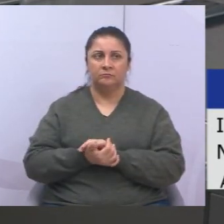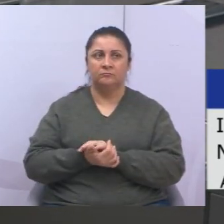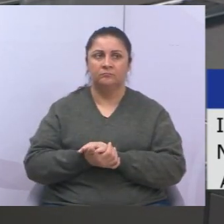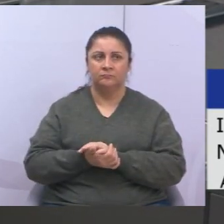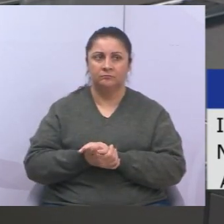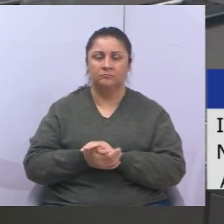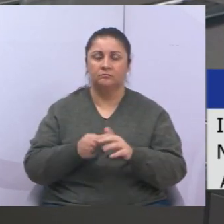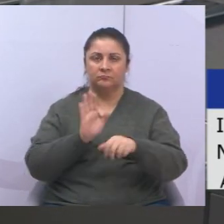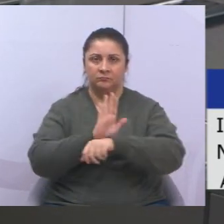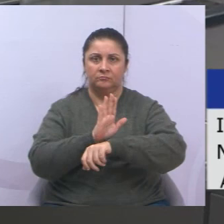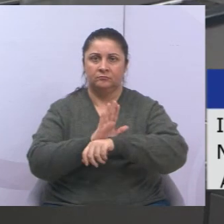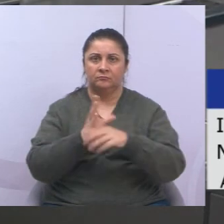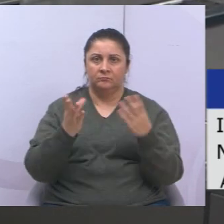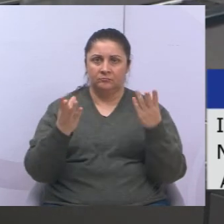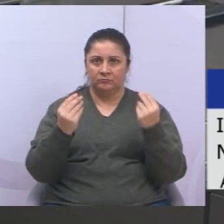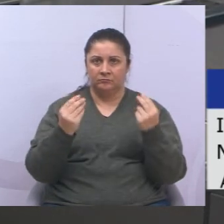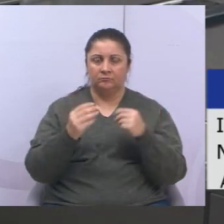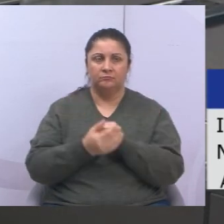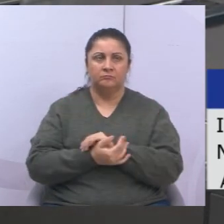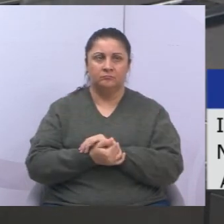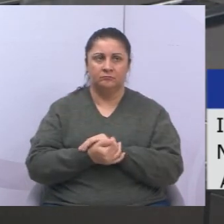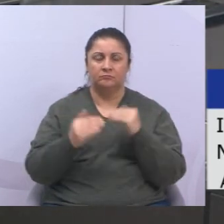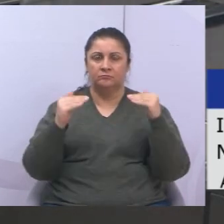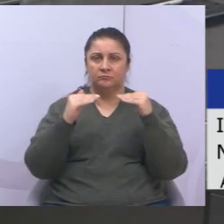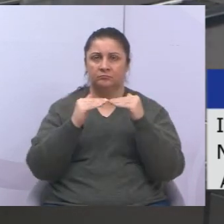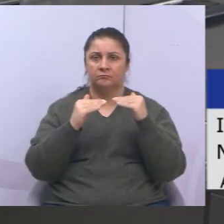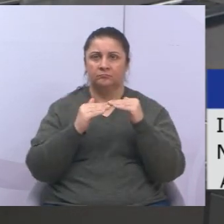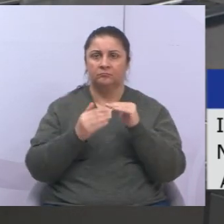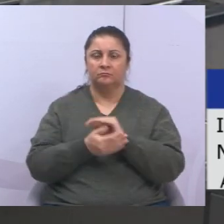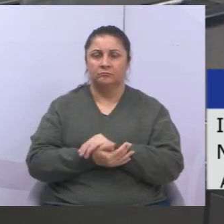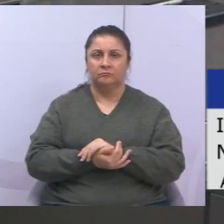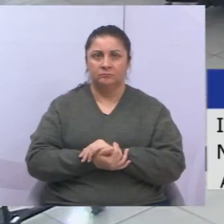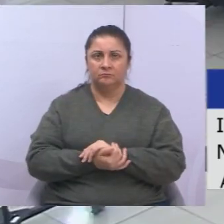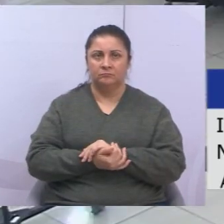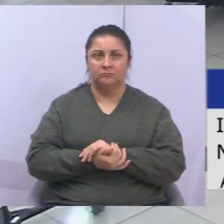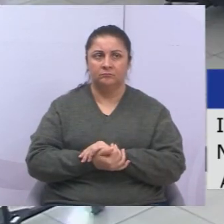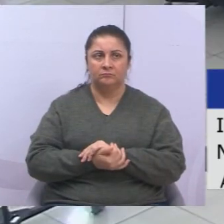que contribuíram bastante com esse momento de pandemia. Meu voto é favorável.